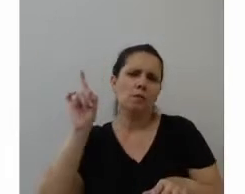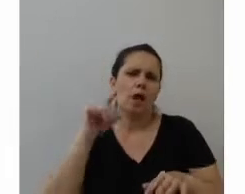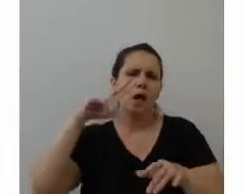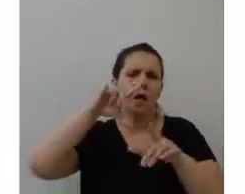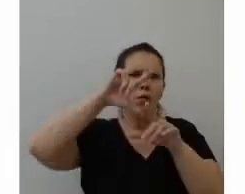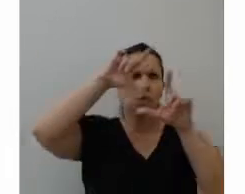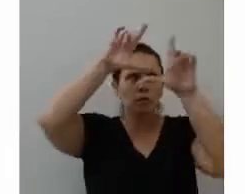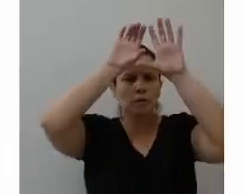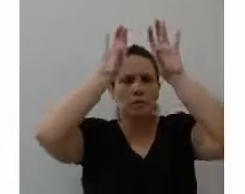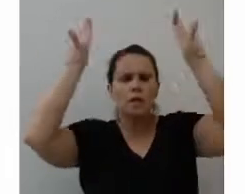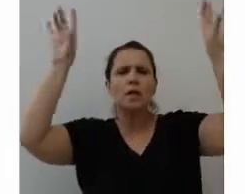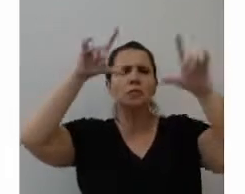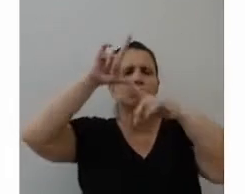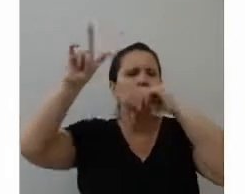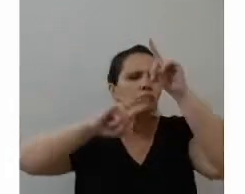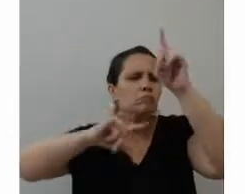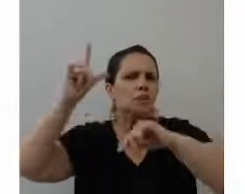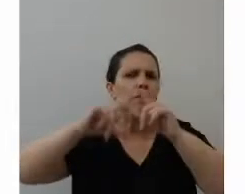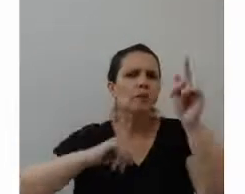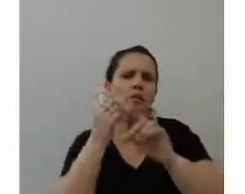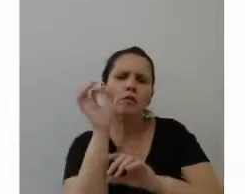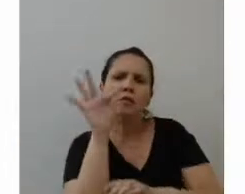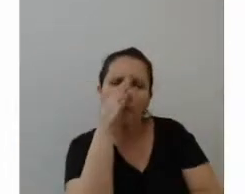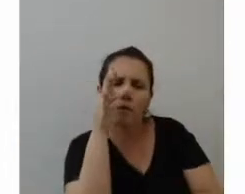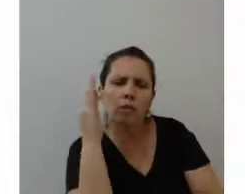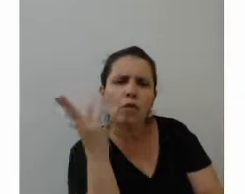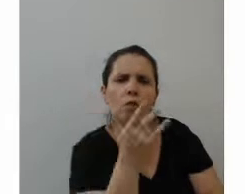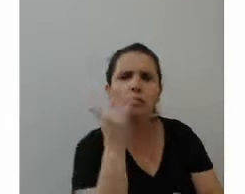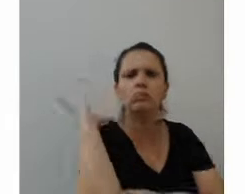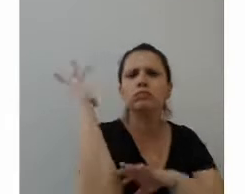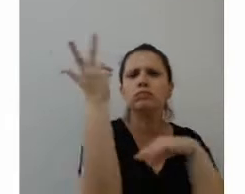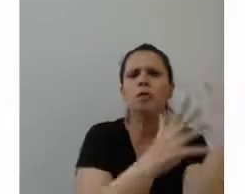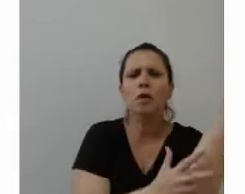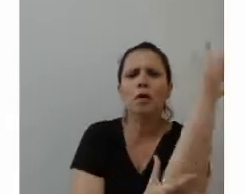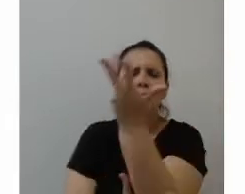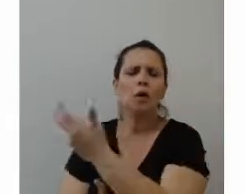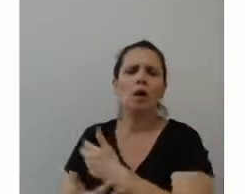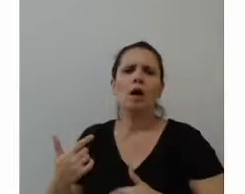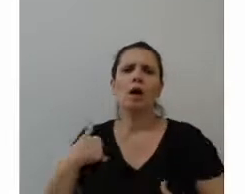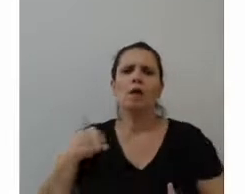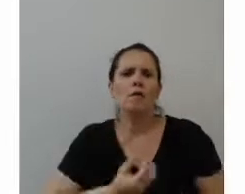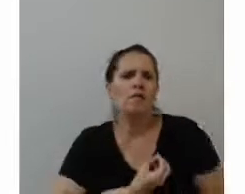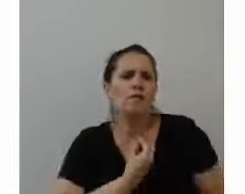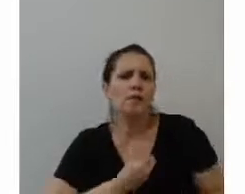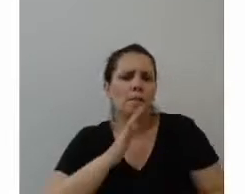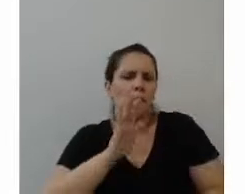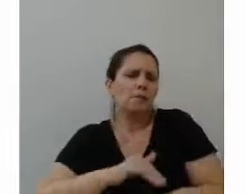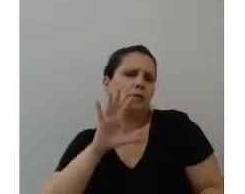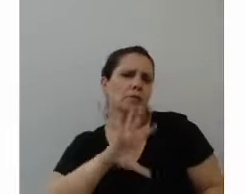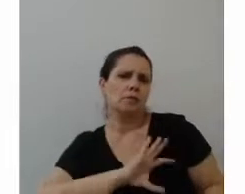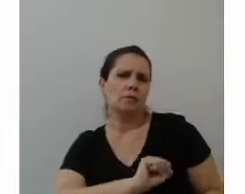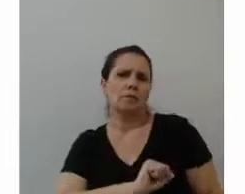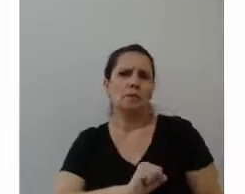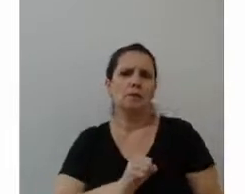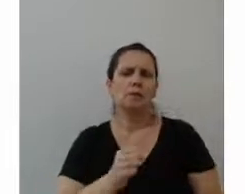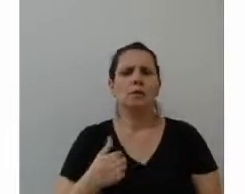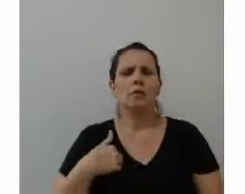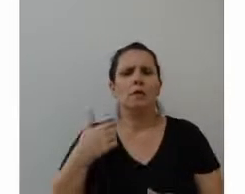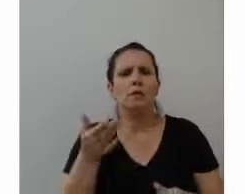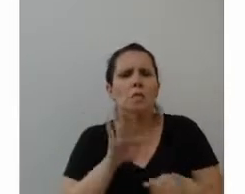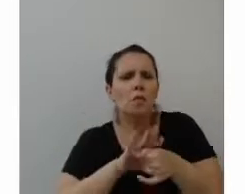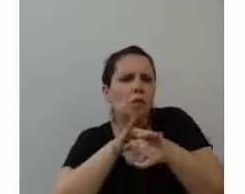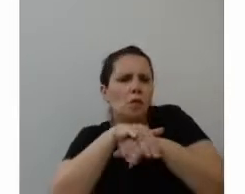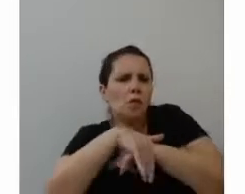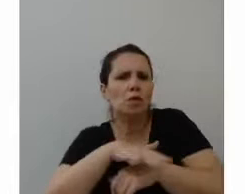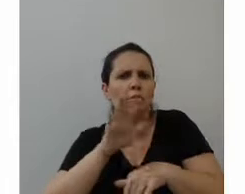mais estrelas, nossas várzeas têm mais flores, nossos bosques têm mais vida, nossa vida mais amores. Em cismar sozinho à noite,